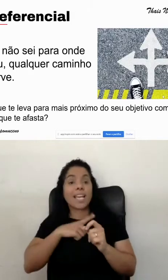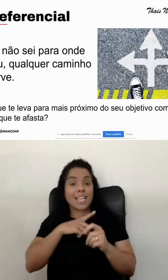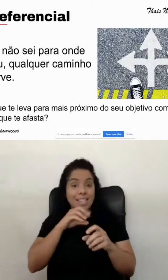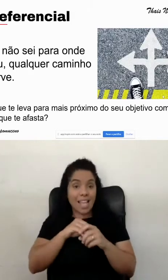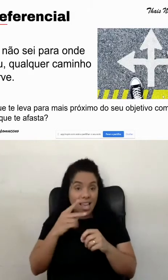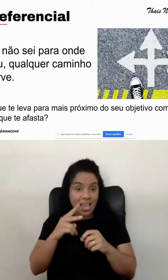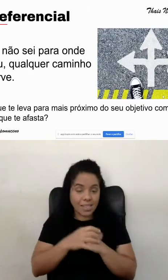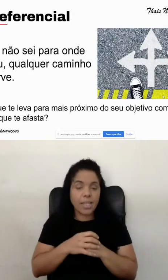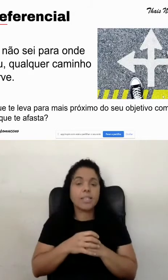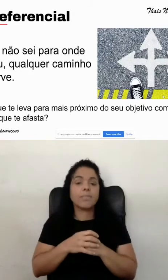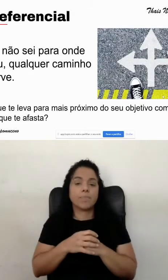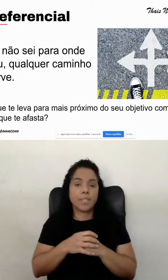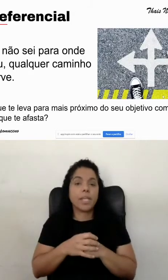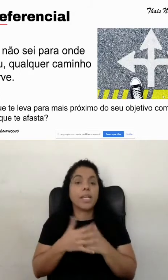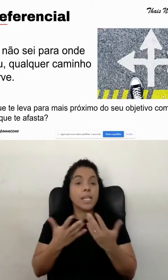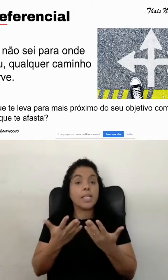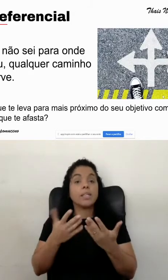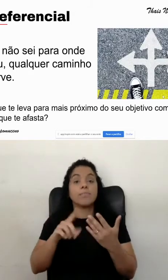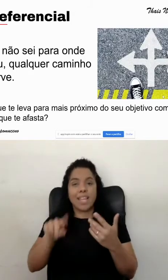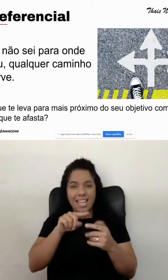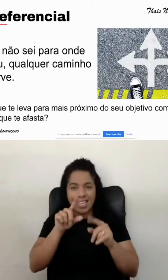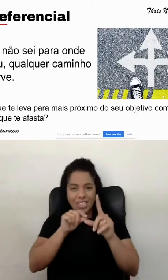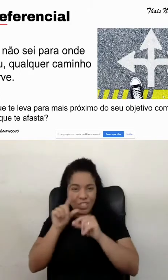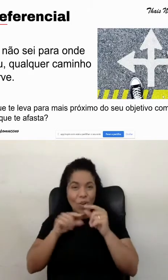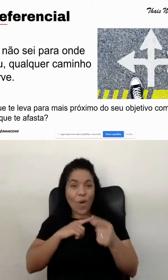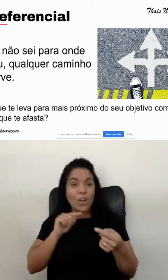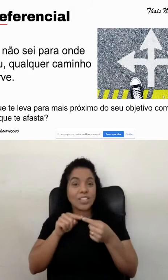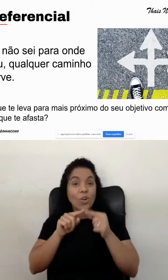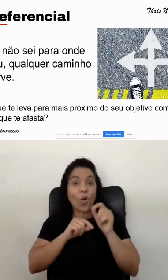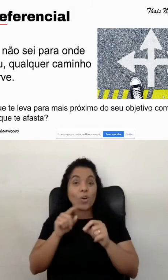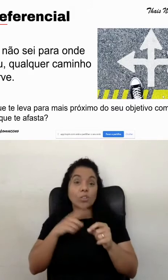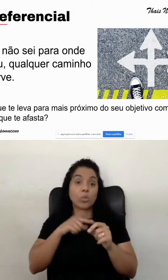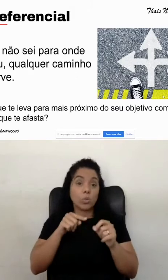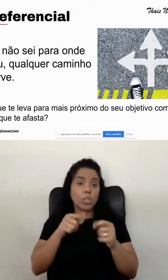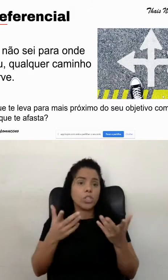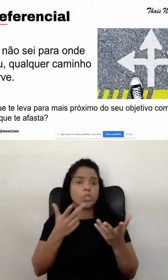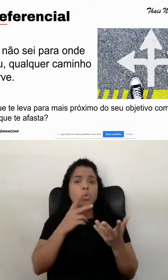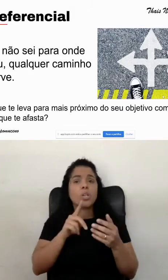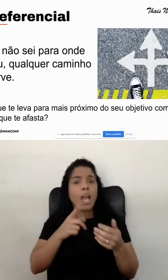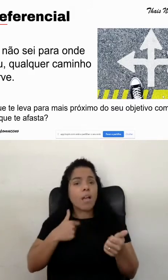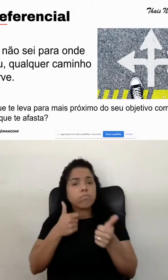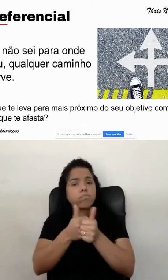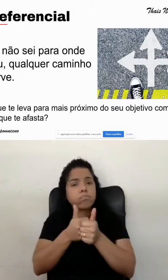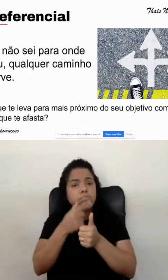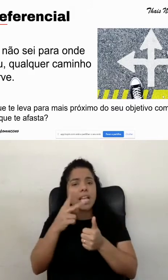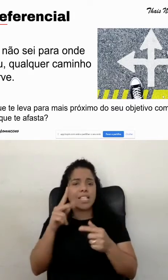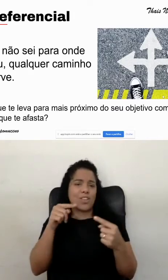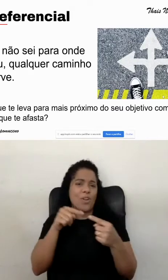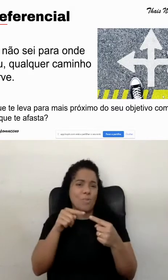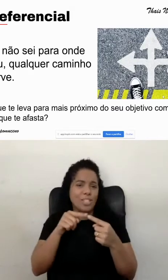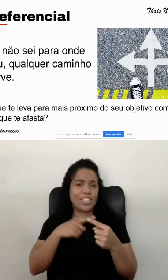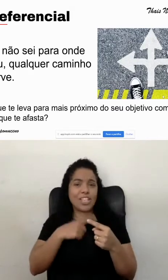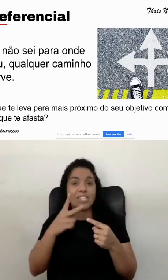nele. E as escolhas vão ser feitas de acordo com isso. O que te aproxima desse seu objetivo, desse